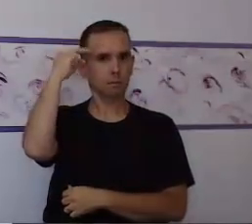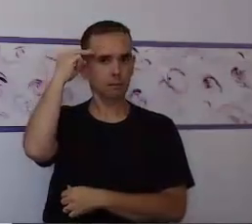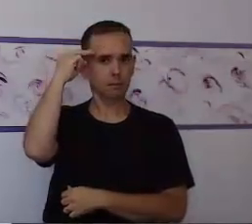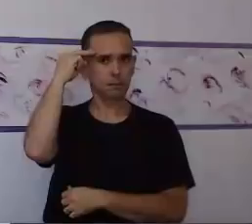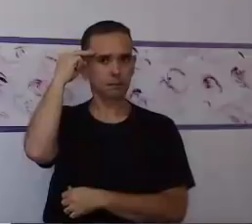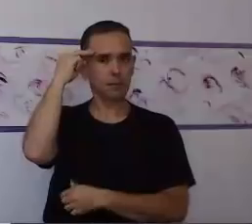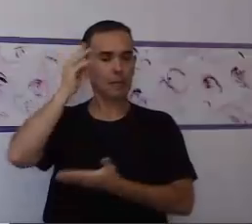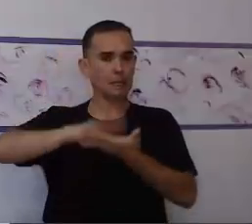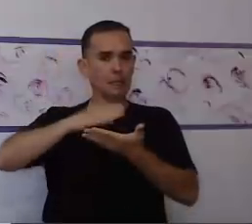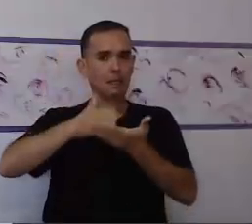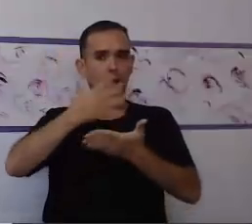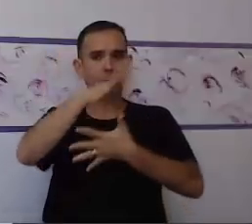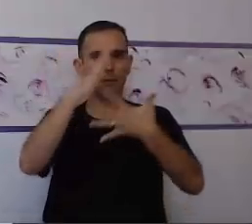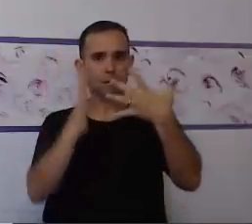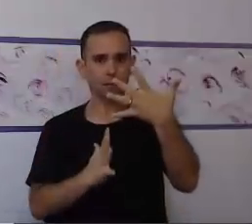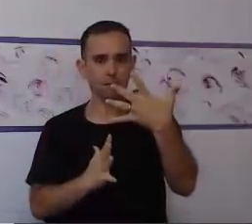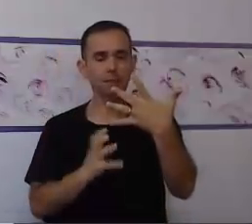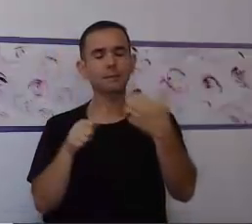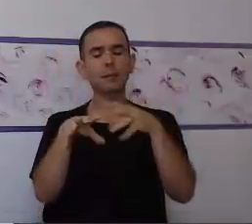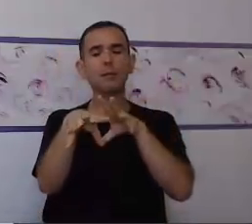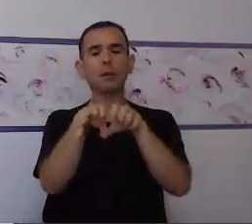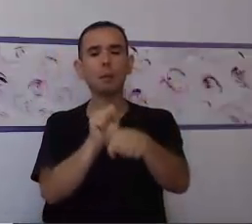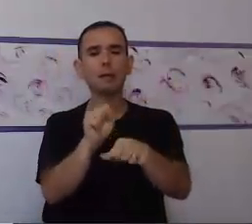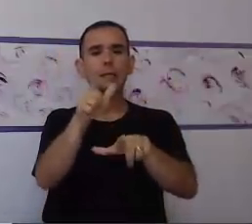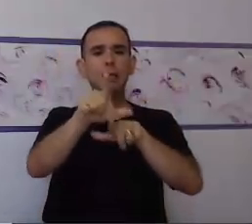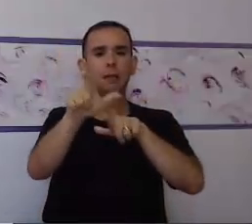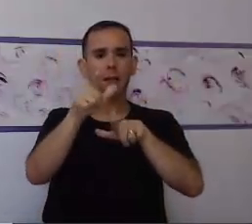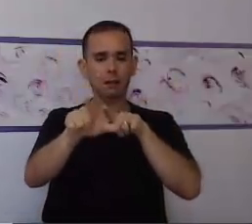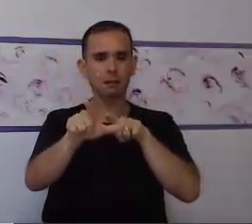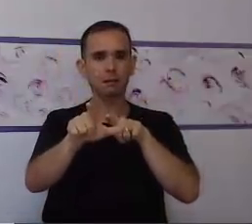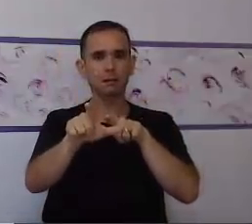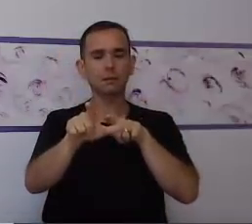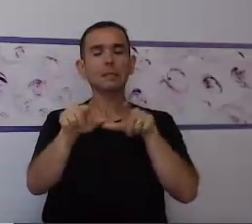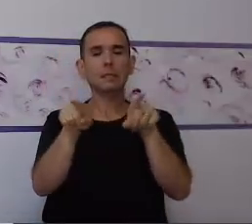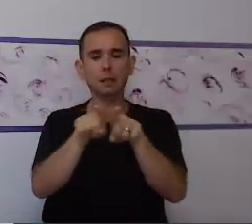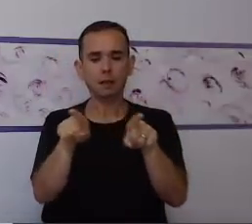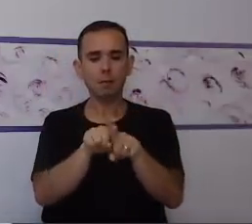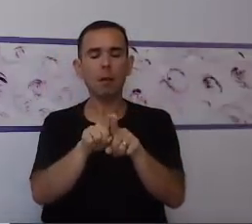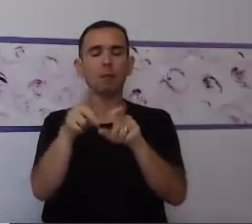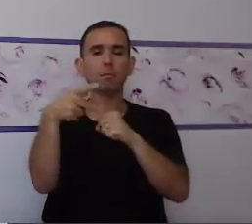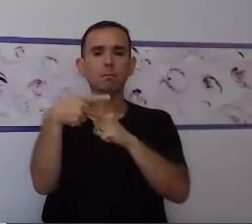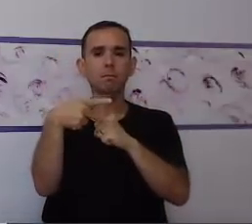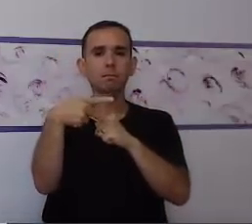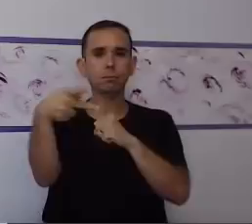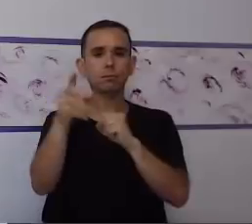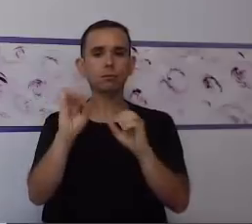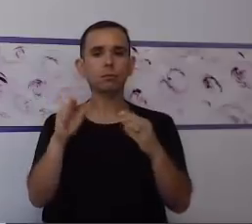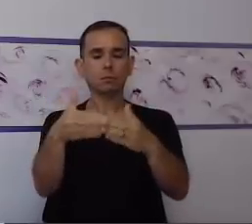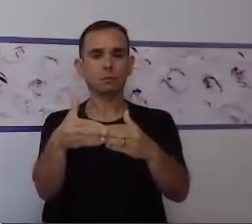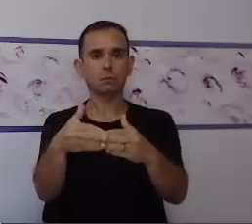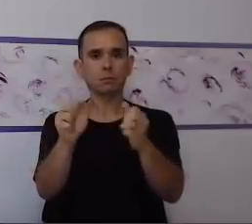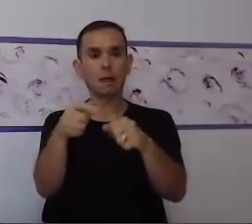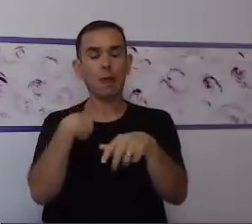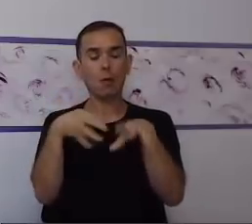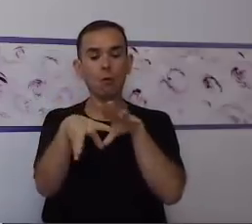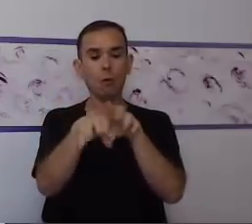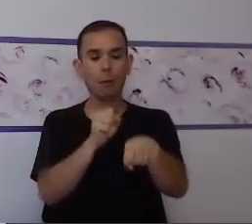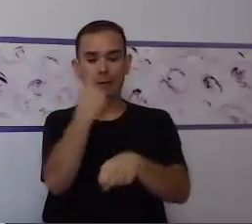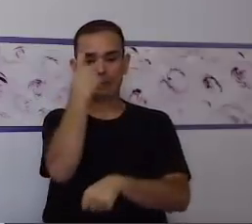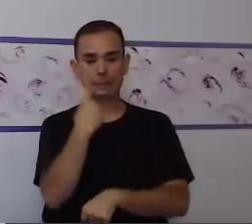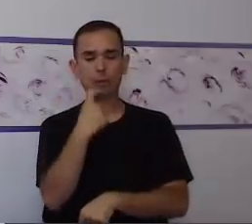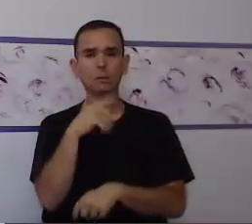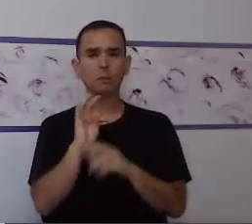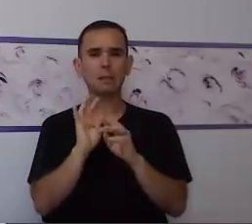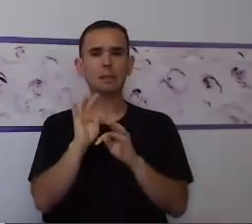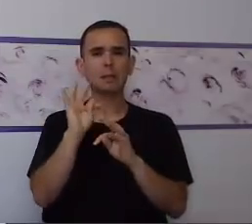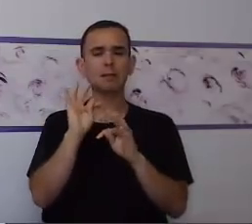Fábio, intérprete em Libras, formado em Letras. E eu tenho como formação, sou